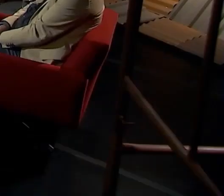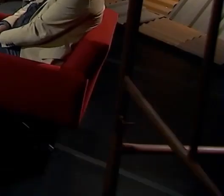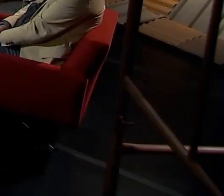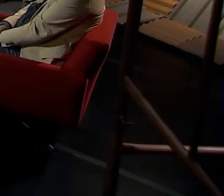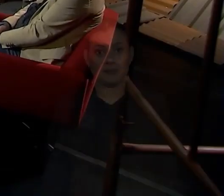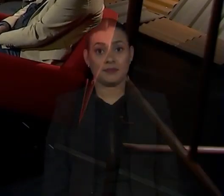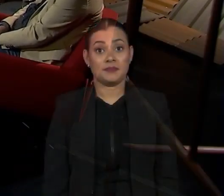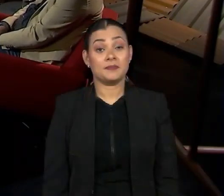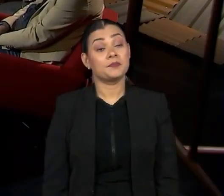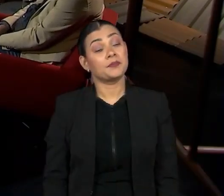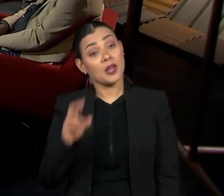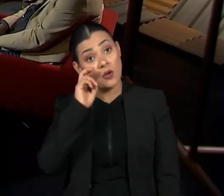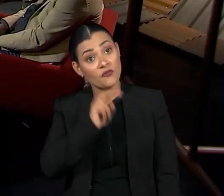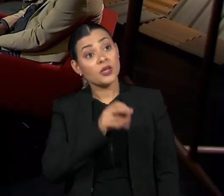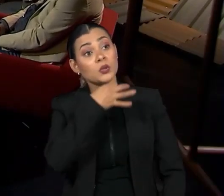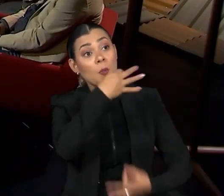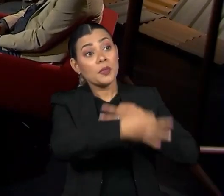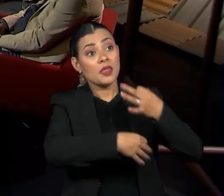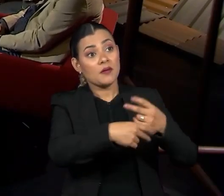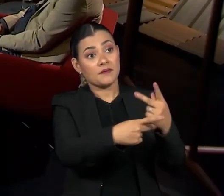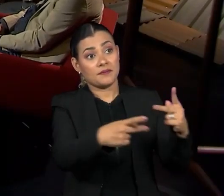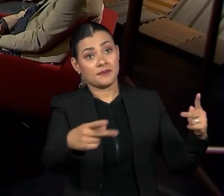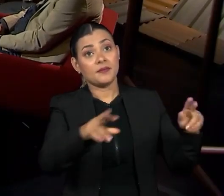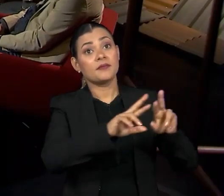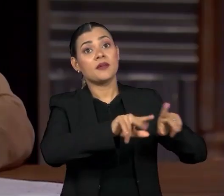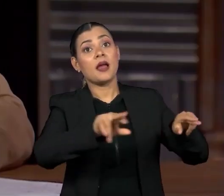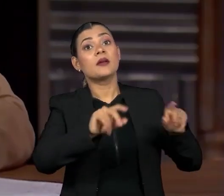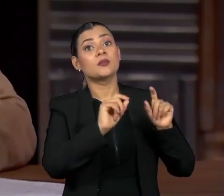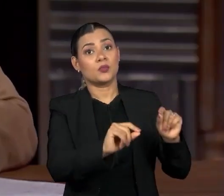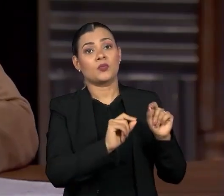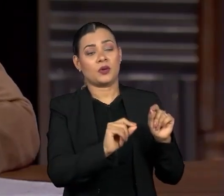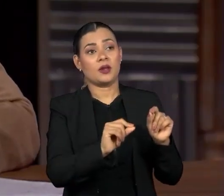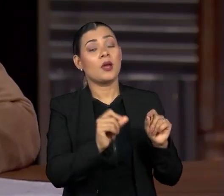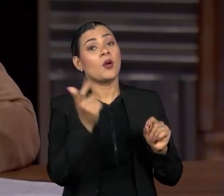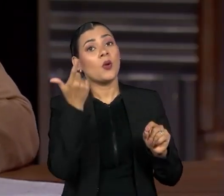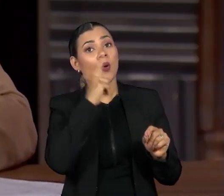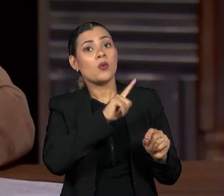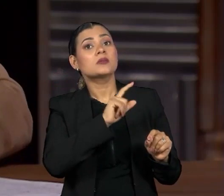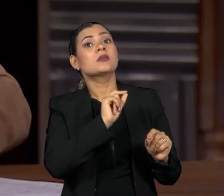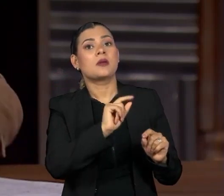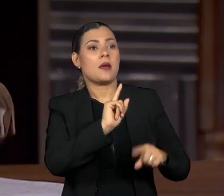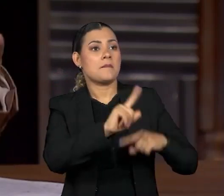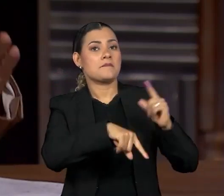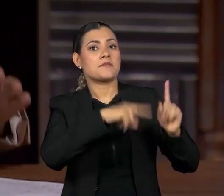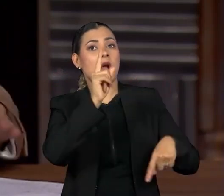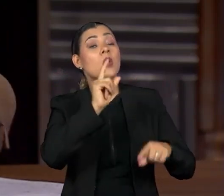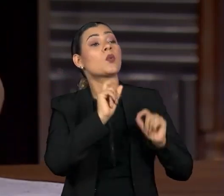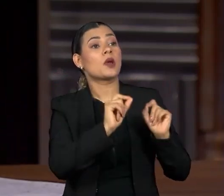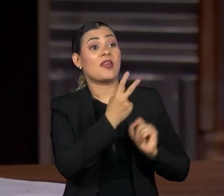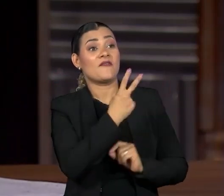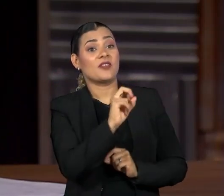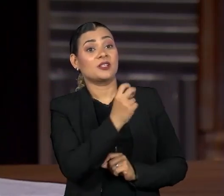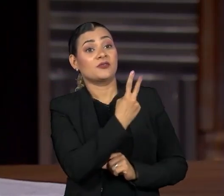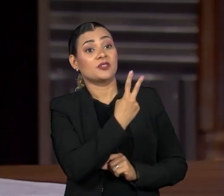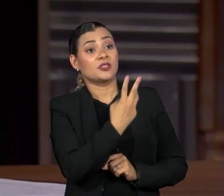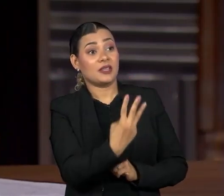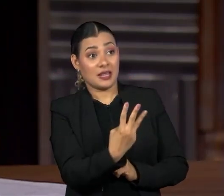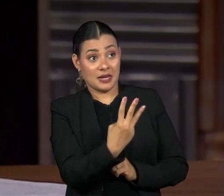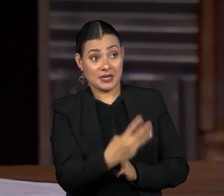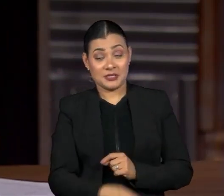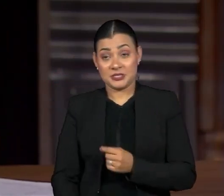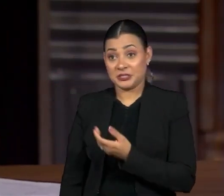eu vejo aí comentaristas falando em superávit primário em 2023